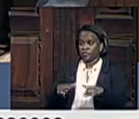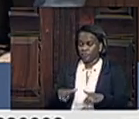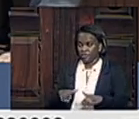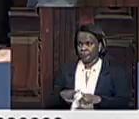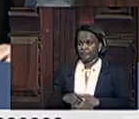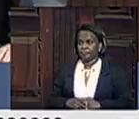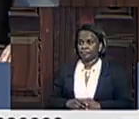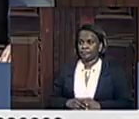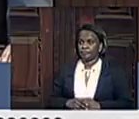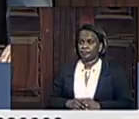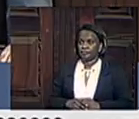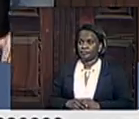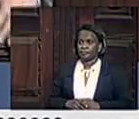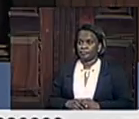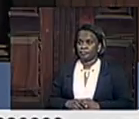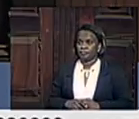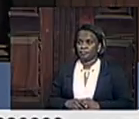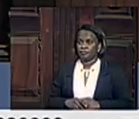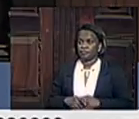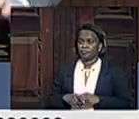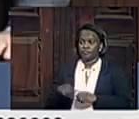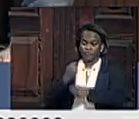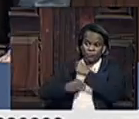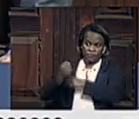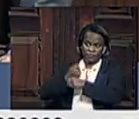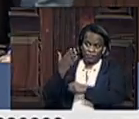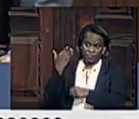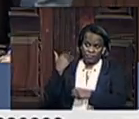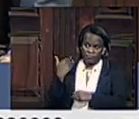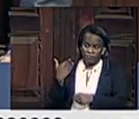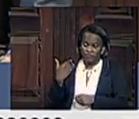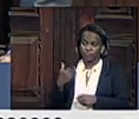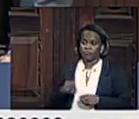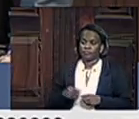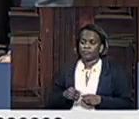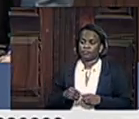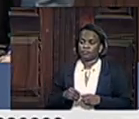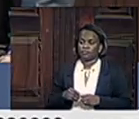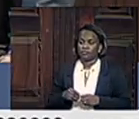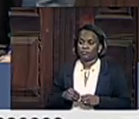compensações. Há anos atrás,